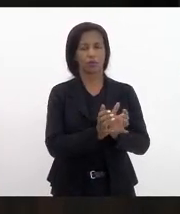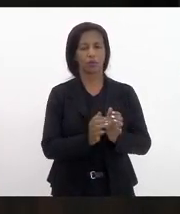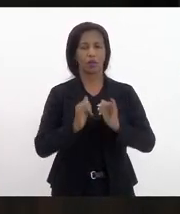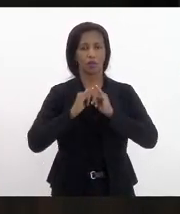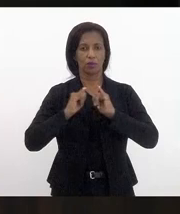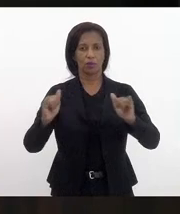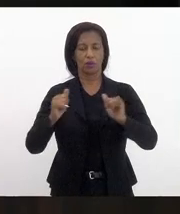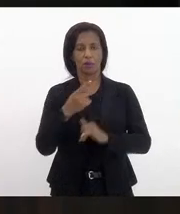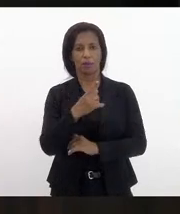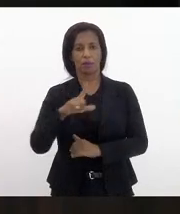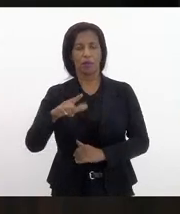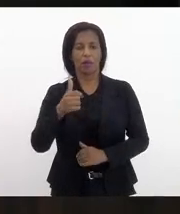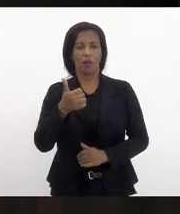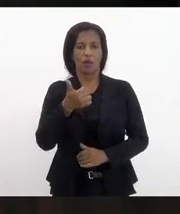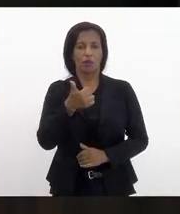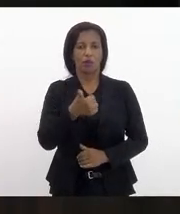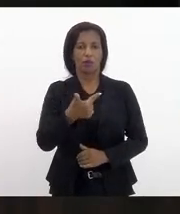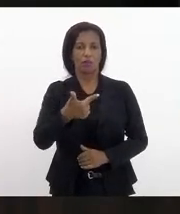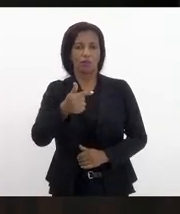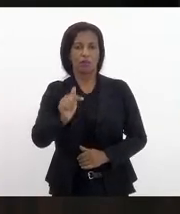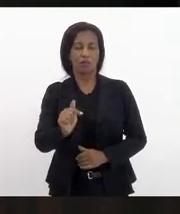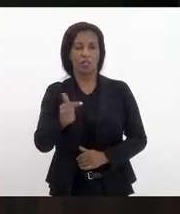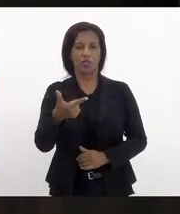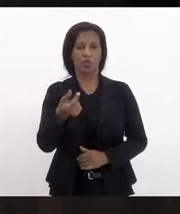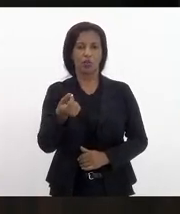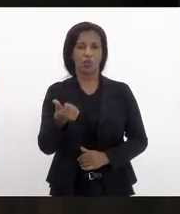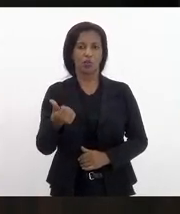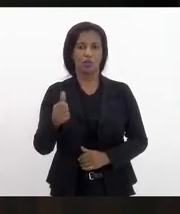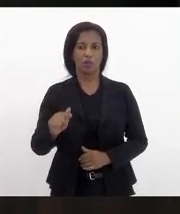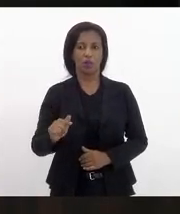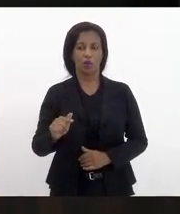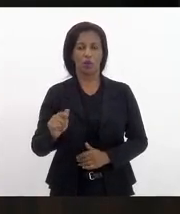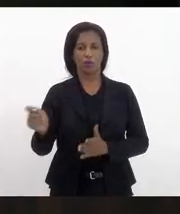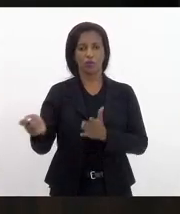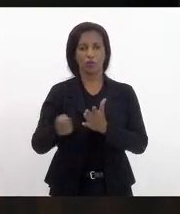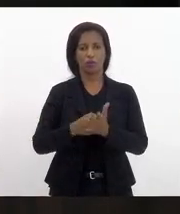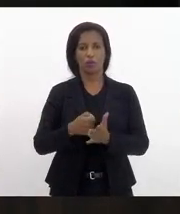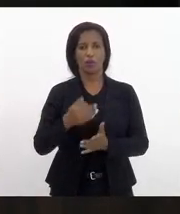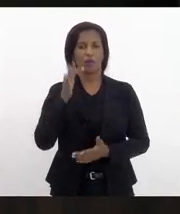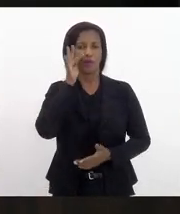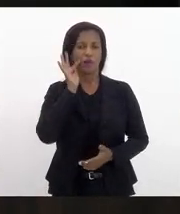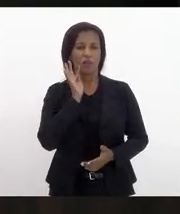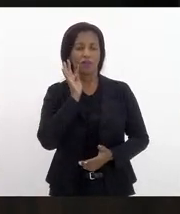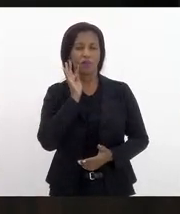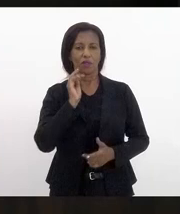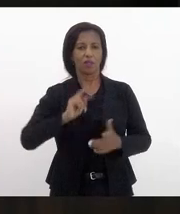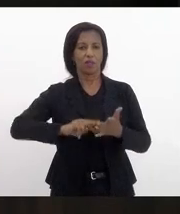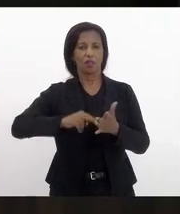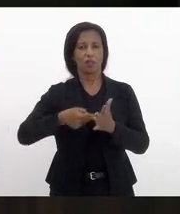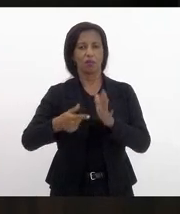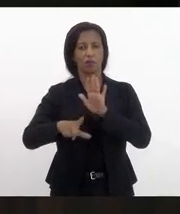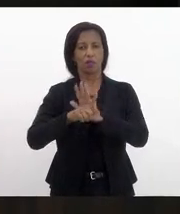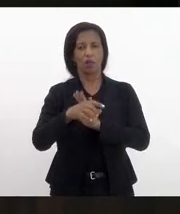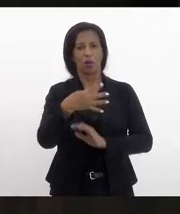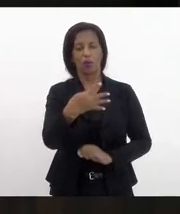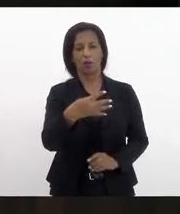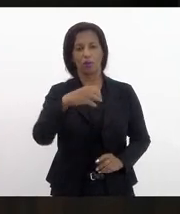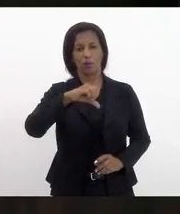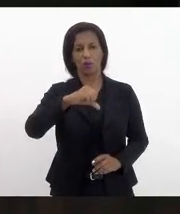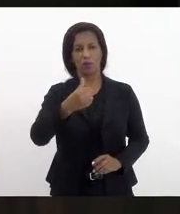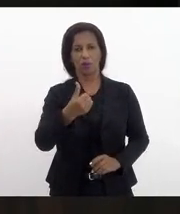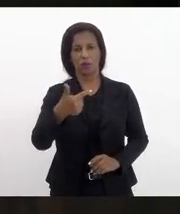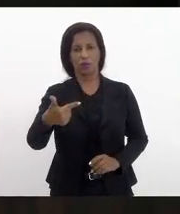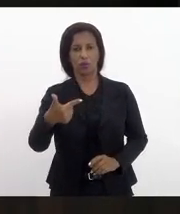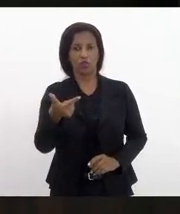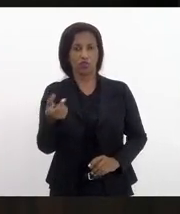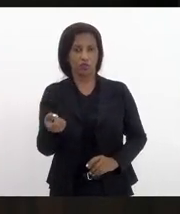Anuncio o projeto de lei número 127, de 2019, de autorismo do deputado Flávio Serafim, que altera a lei 4.962, de